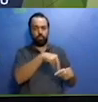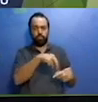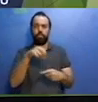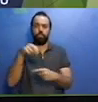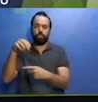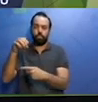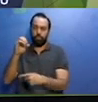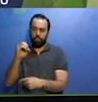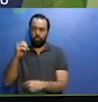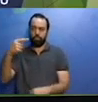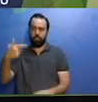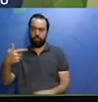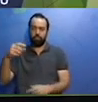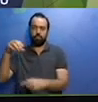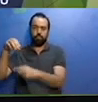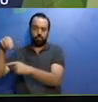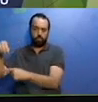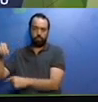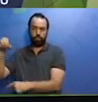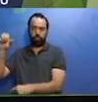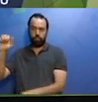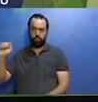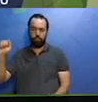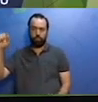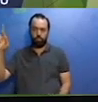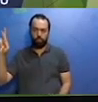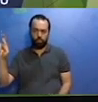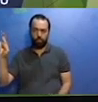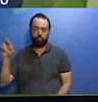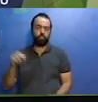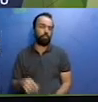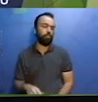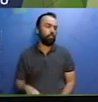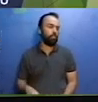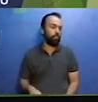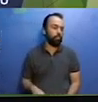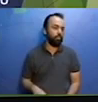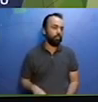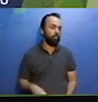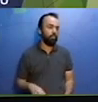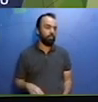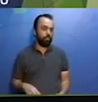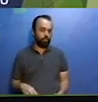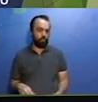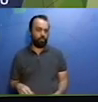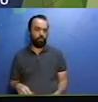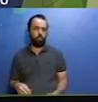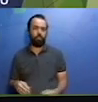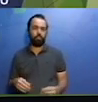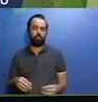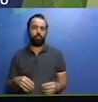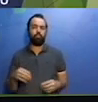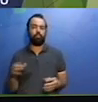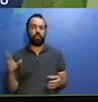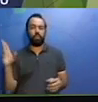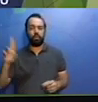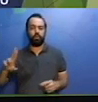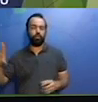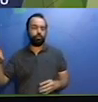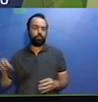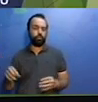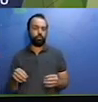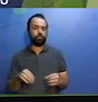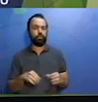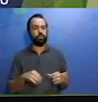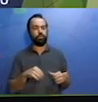se liquefazer, então ele vai passar pelo processo de condensação, então que é a passagem do estado gasoso